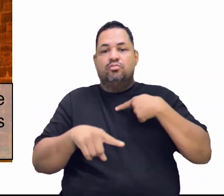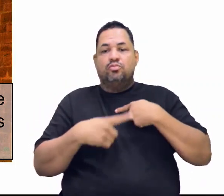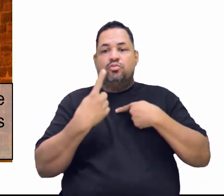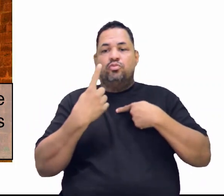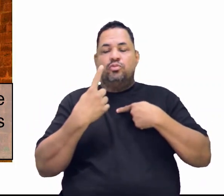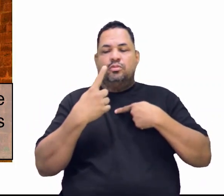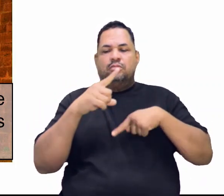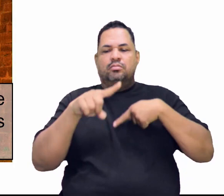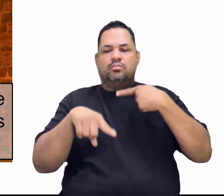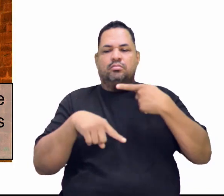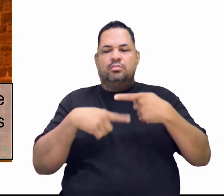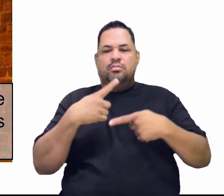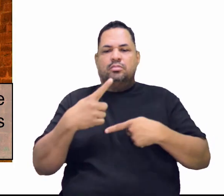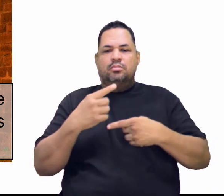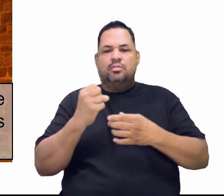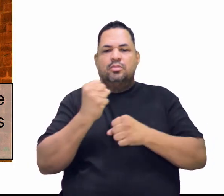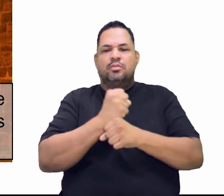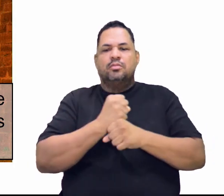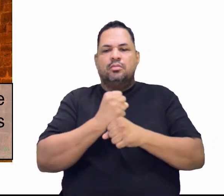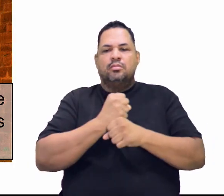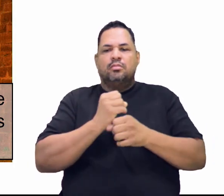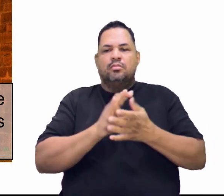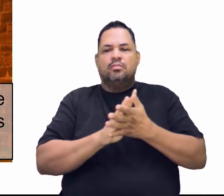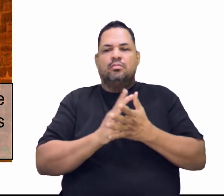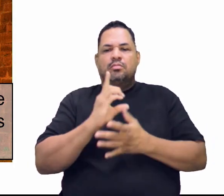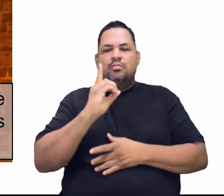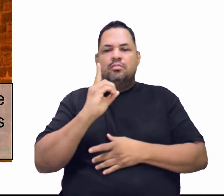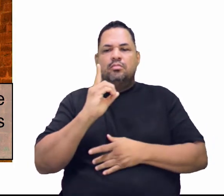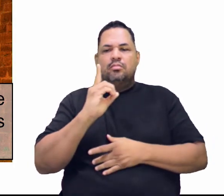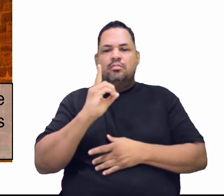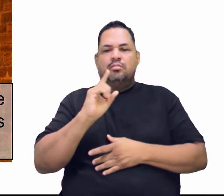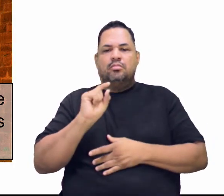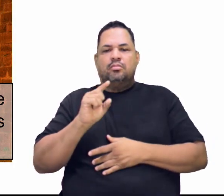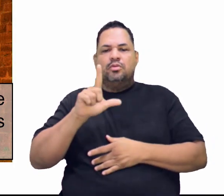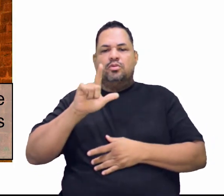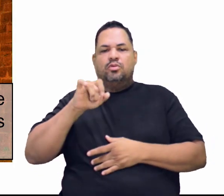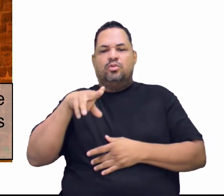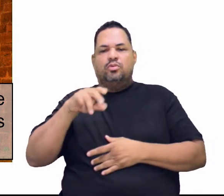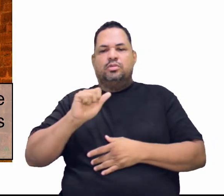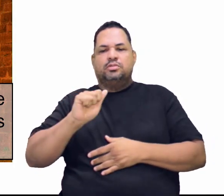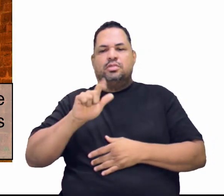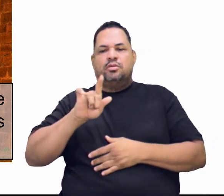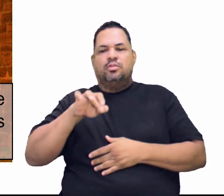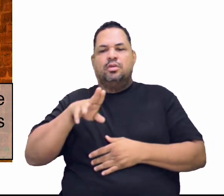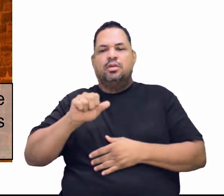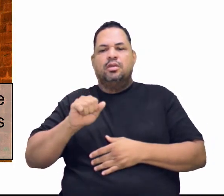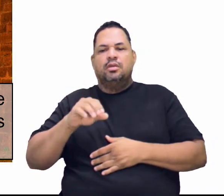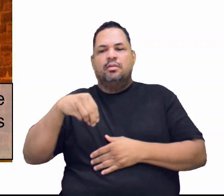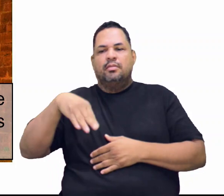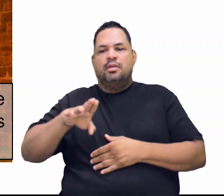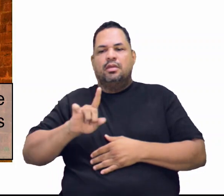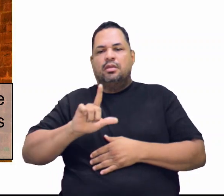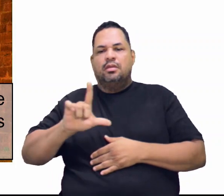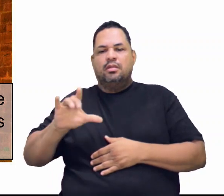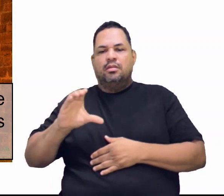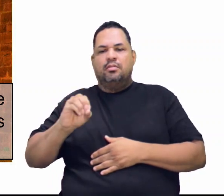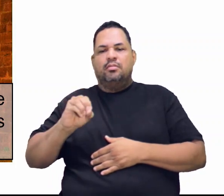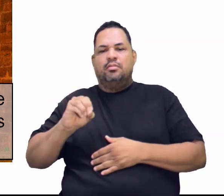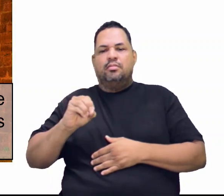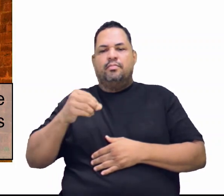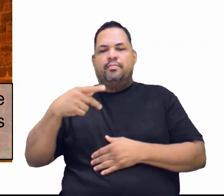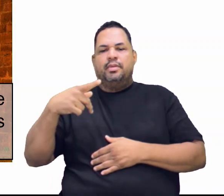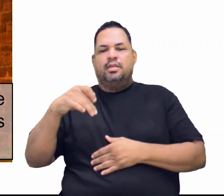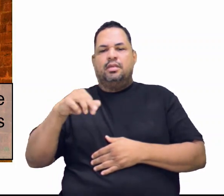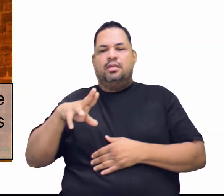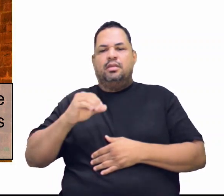construção. E por quem foi lançado? Por Dom Luiz de Albuquerque de Melo Pereira e Cáceres. Ele era o